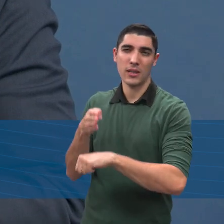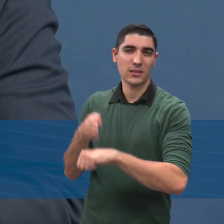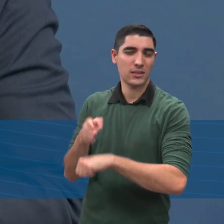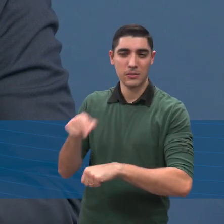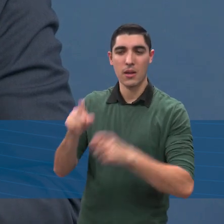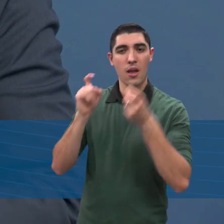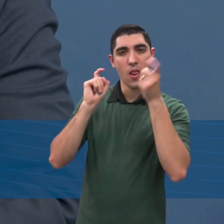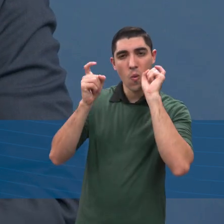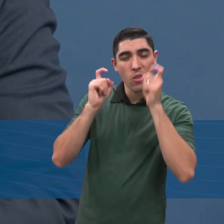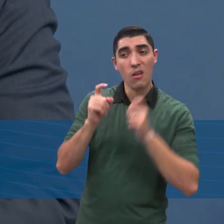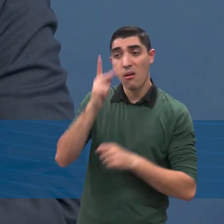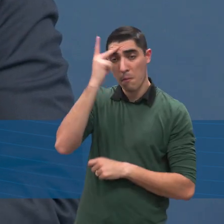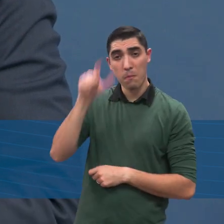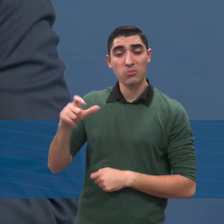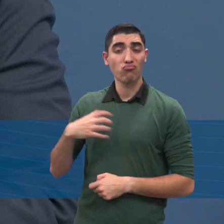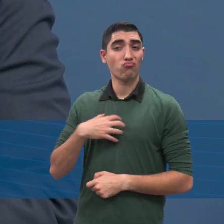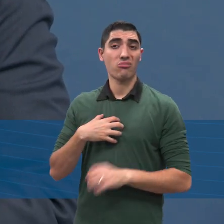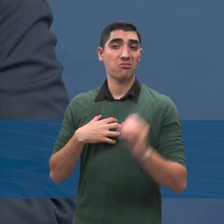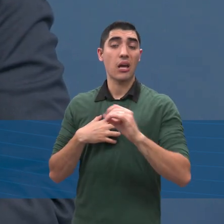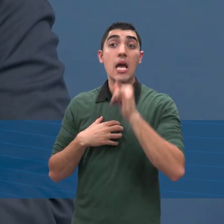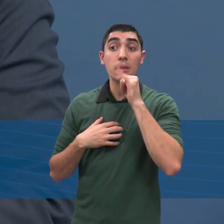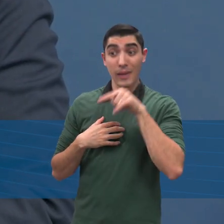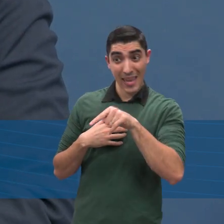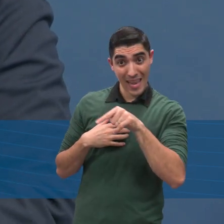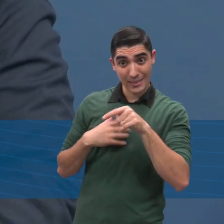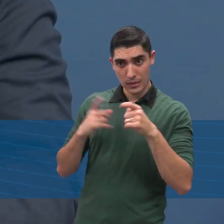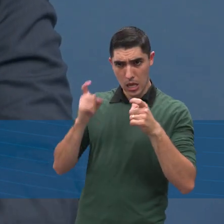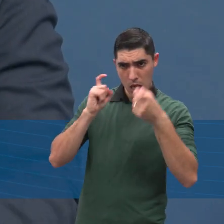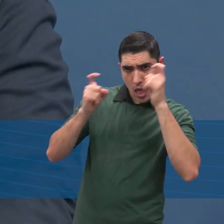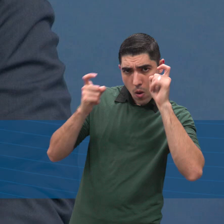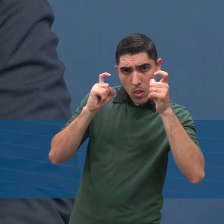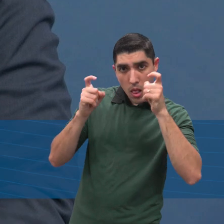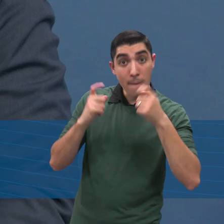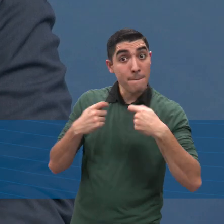sente que ela pode participar, porque para mim essas audiências deviam